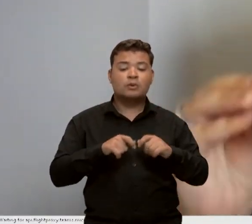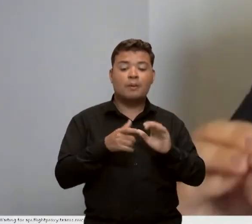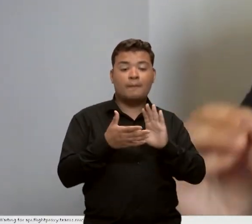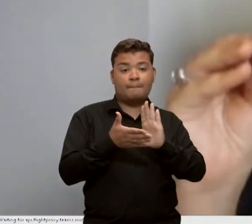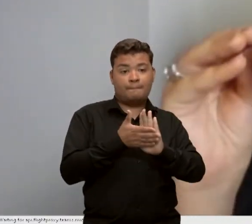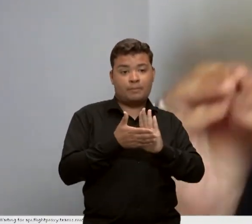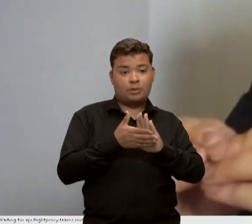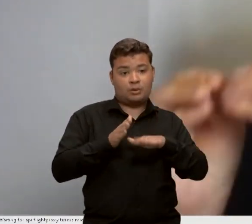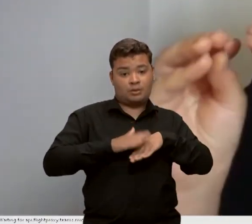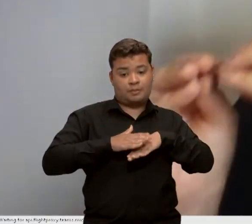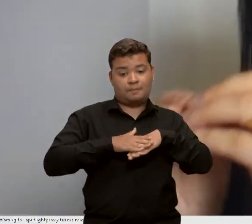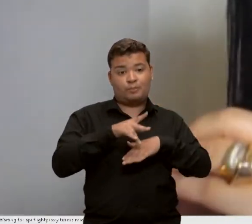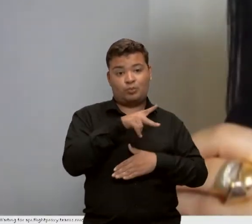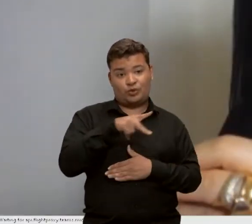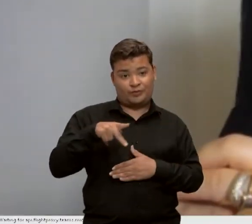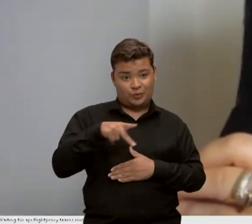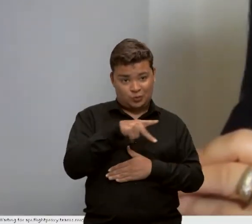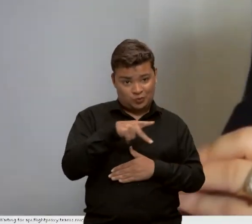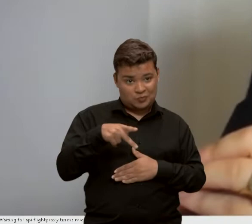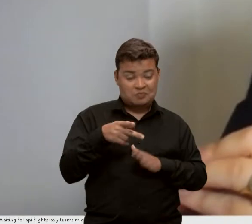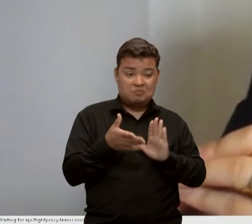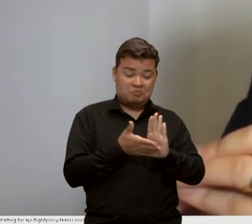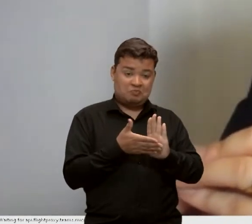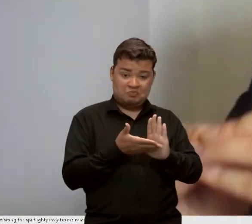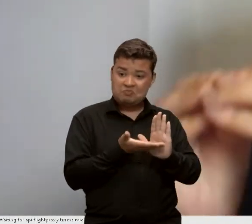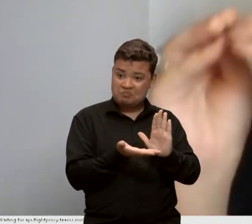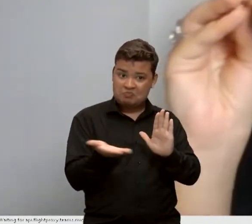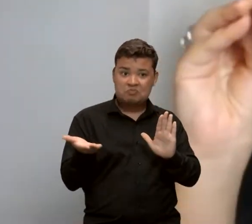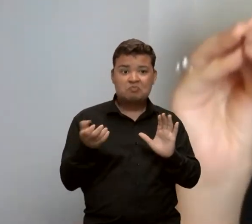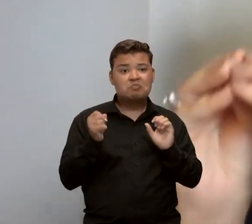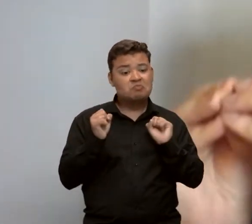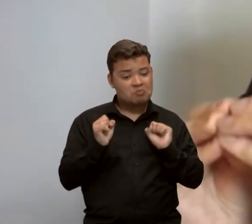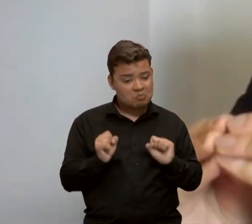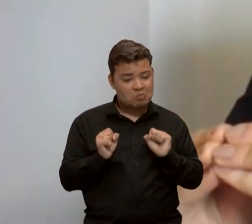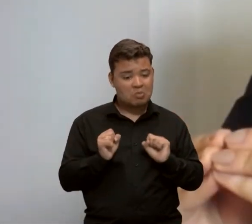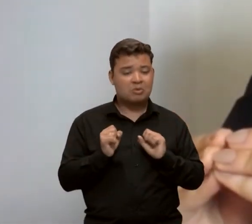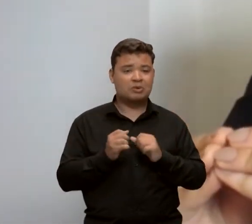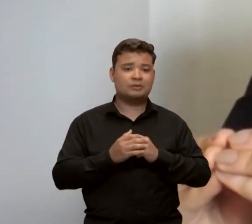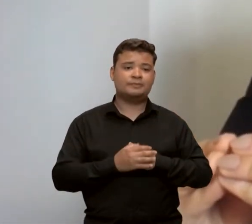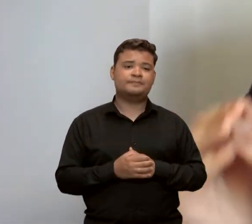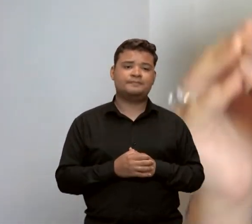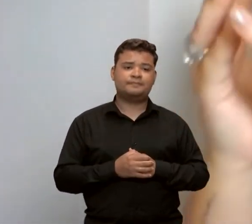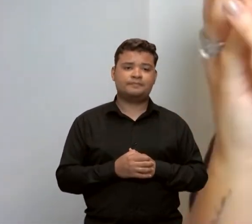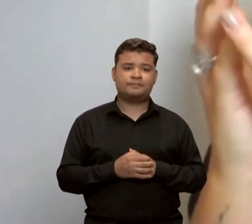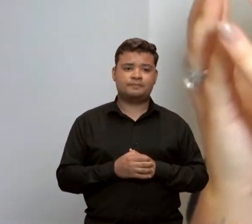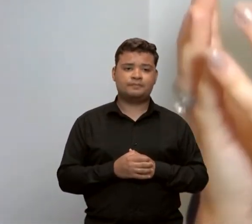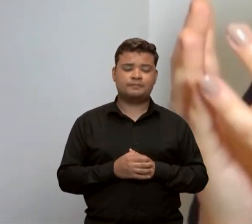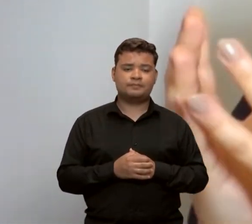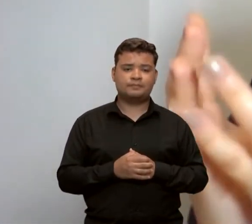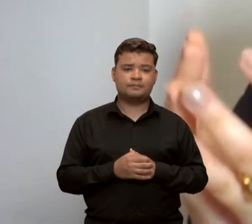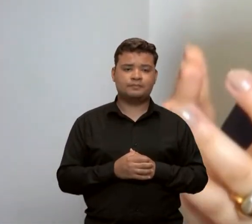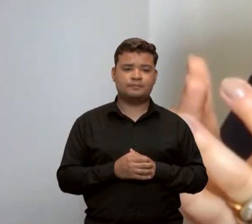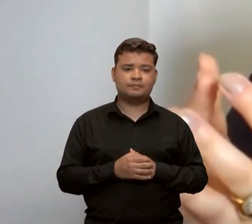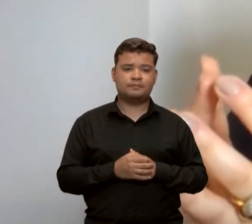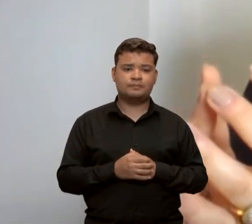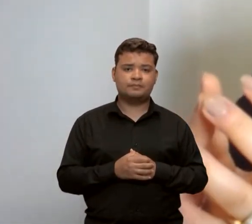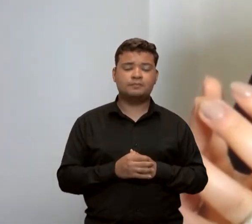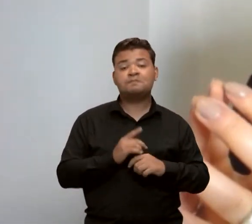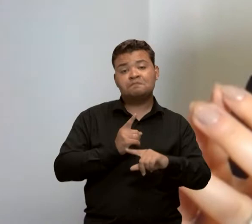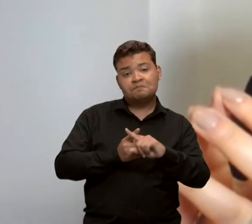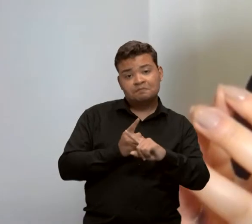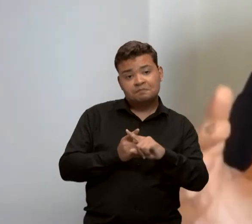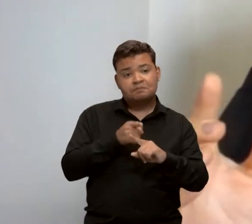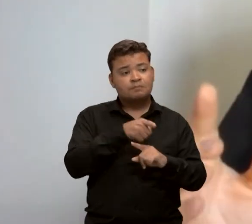pelo professor e pela professora, para justamente possibilitar que estes sejam